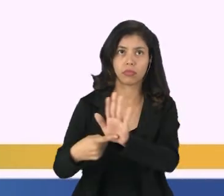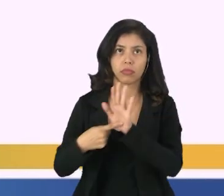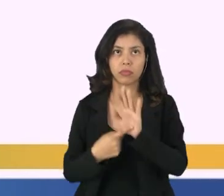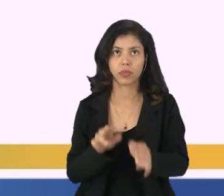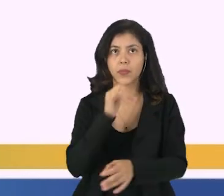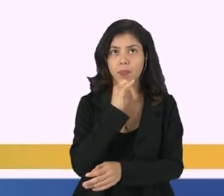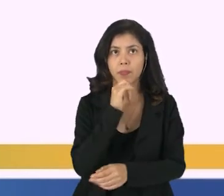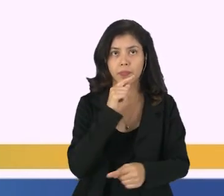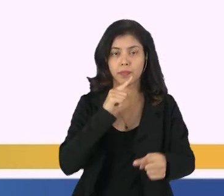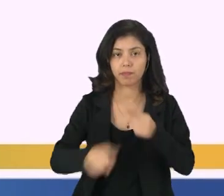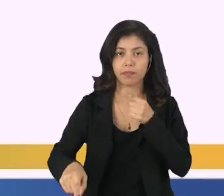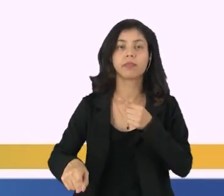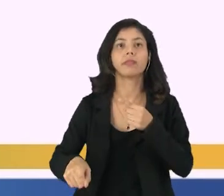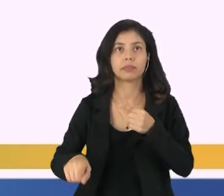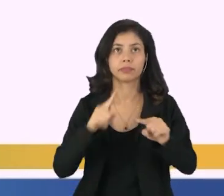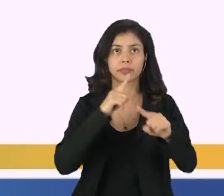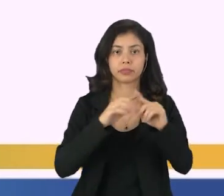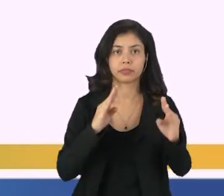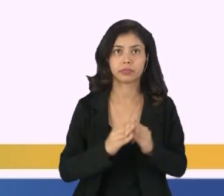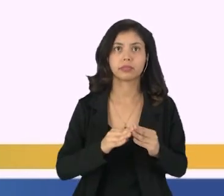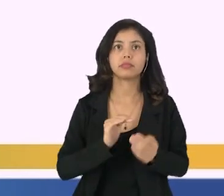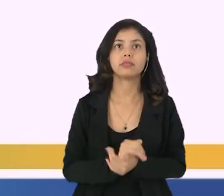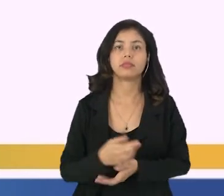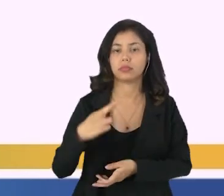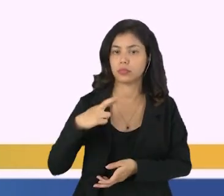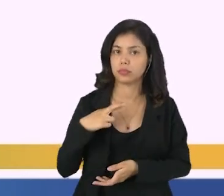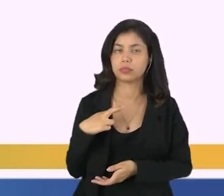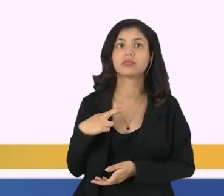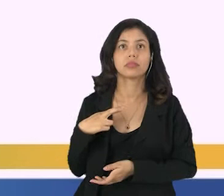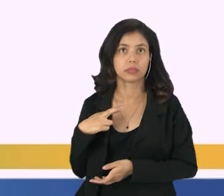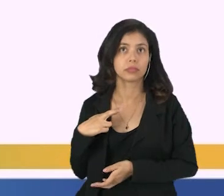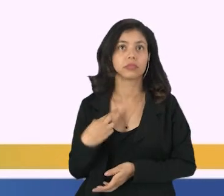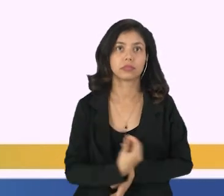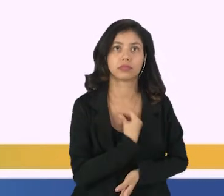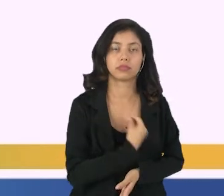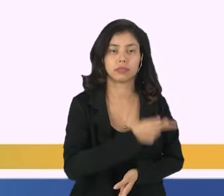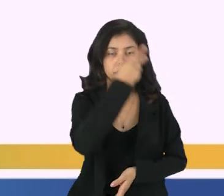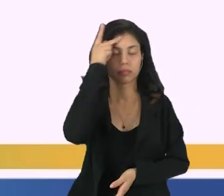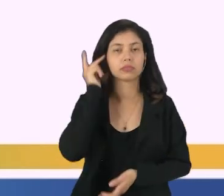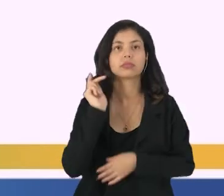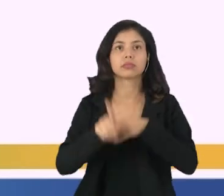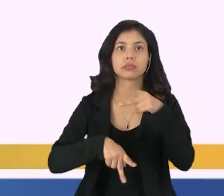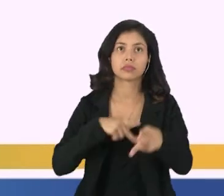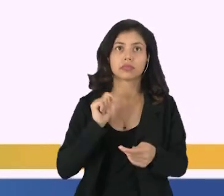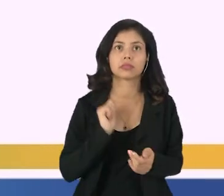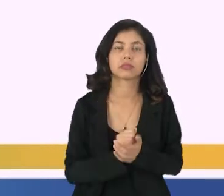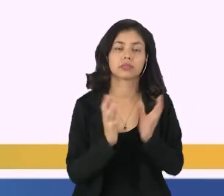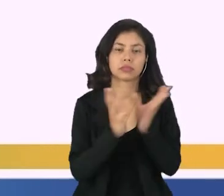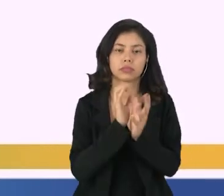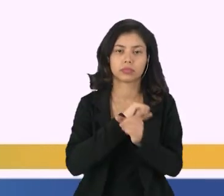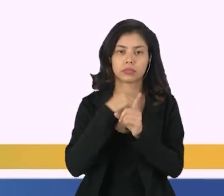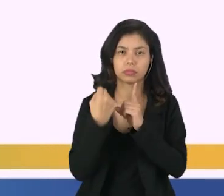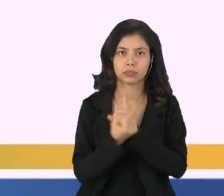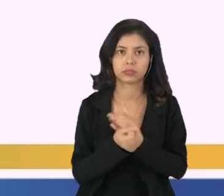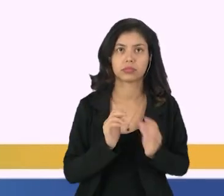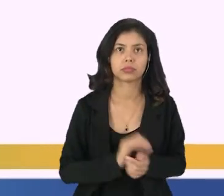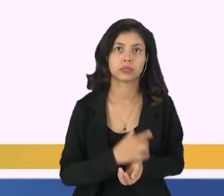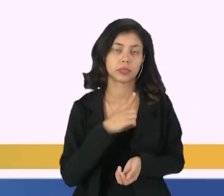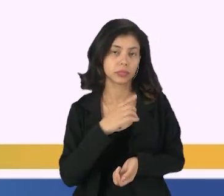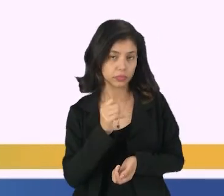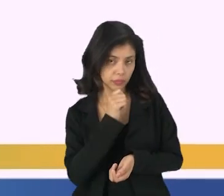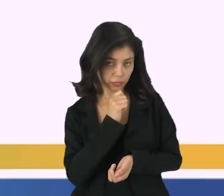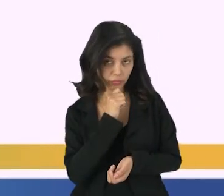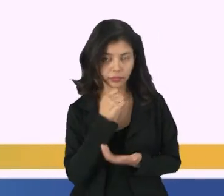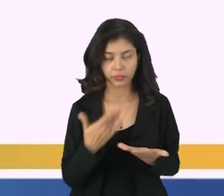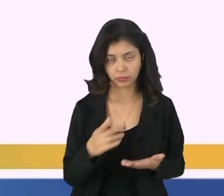pela igreja eram praticadas aí na vida privada desses grupos, né, tanto que elas resistiram. A gente tem aí ainda